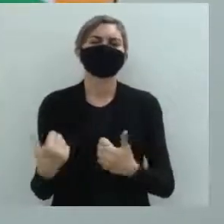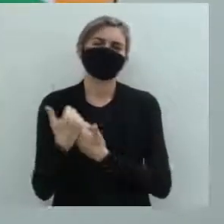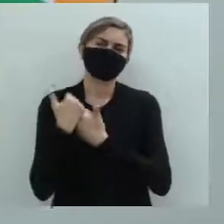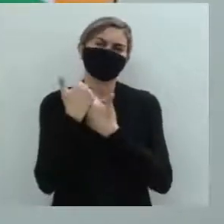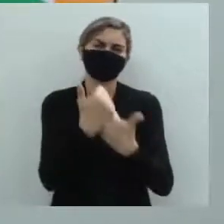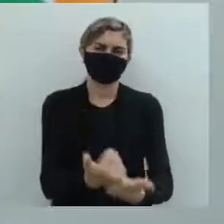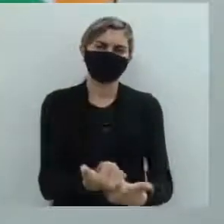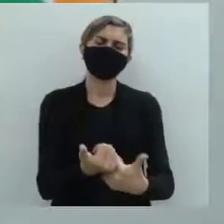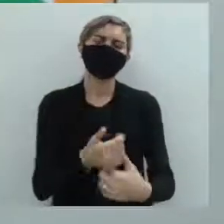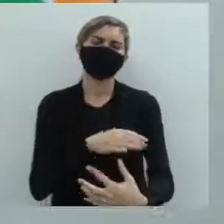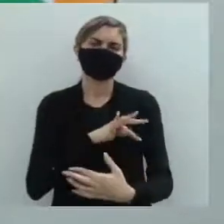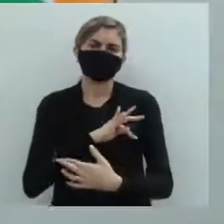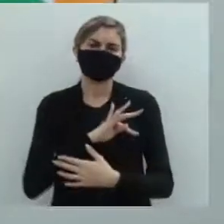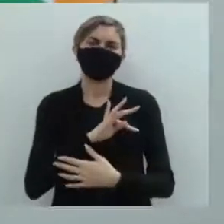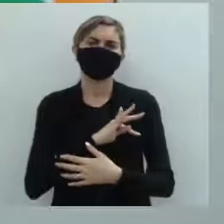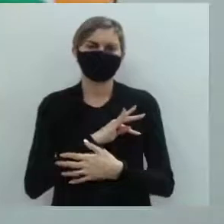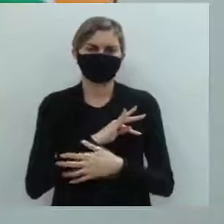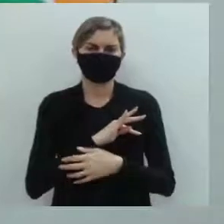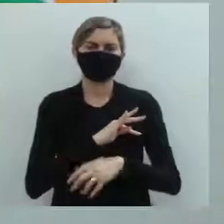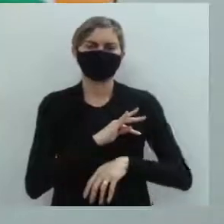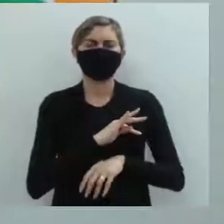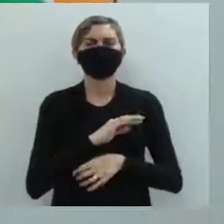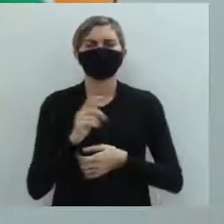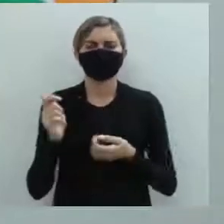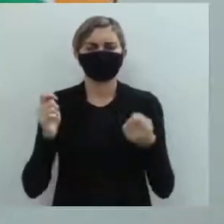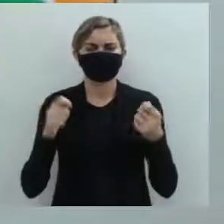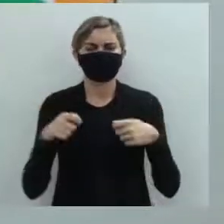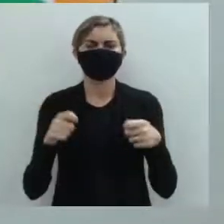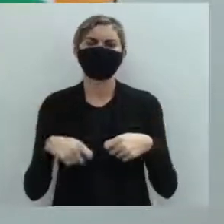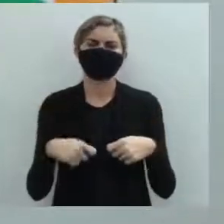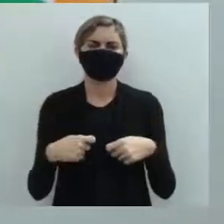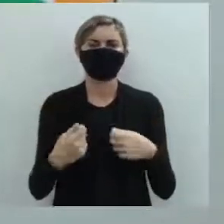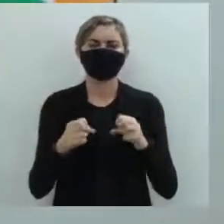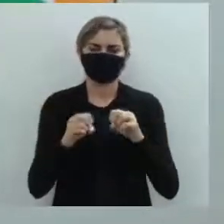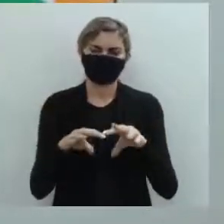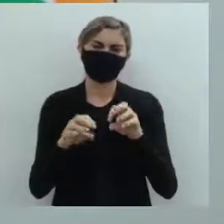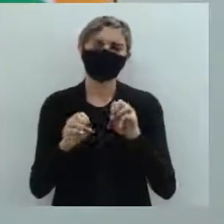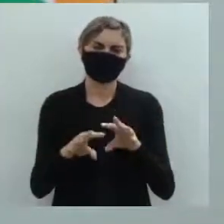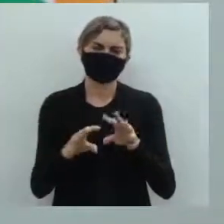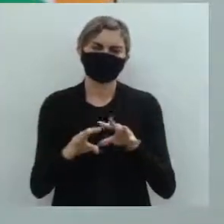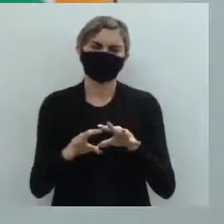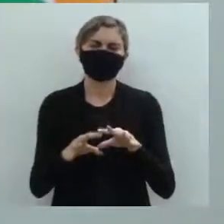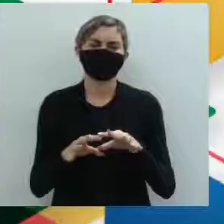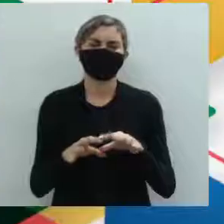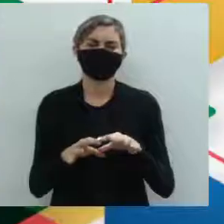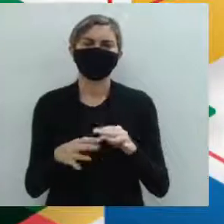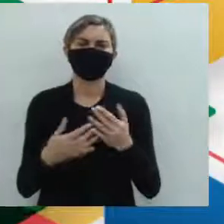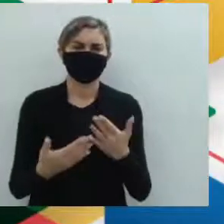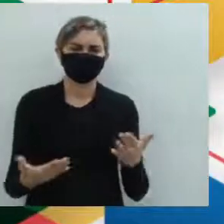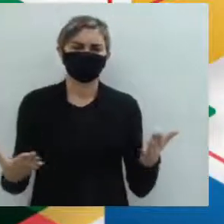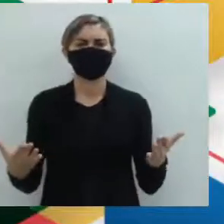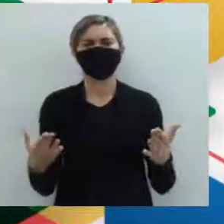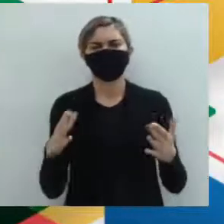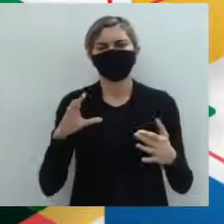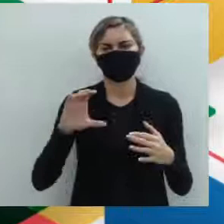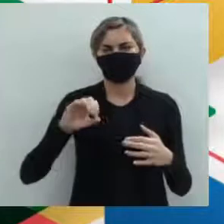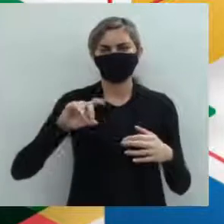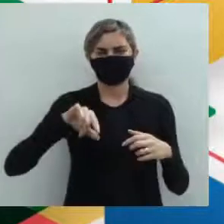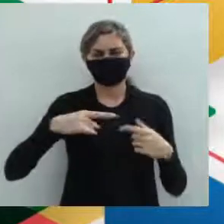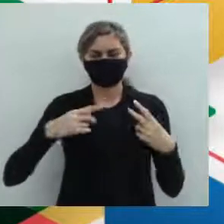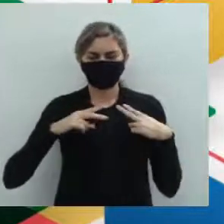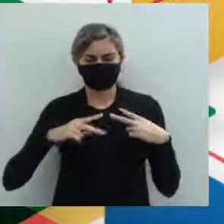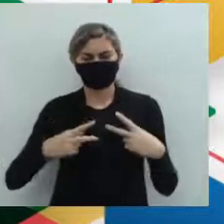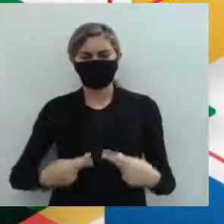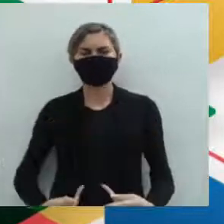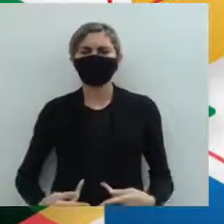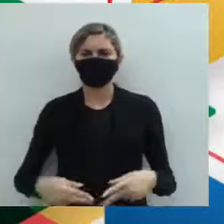suporte técnico. E esse suporte técnico ele é dado por quem? Pela educação. Vamos lá? A condição humana,